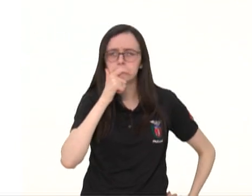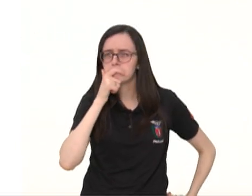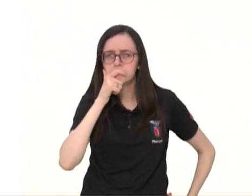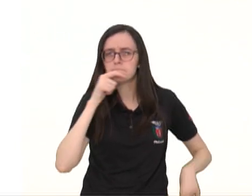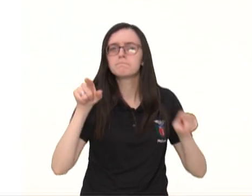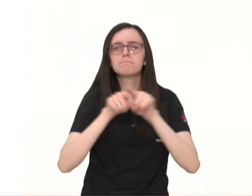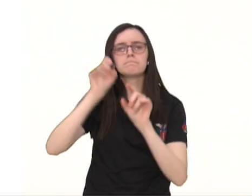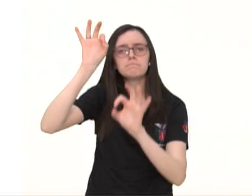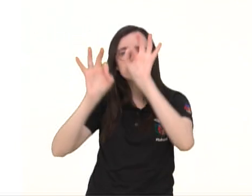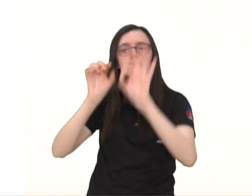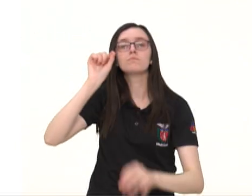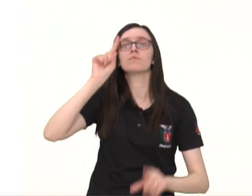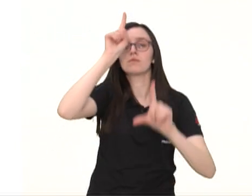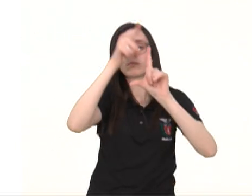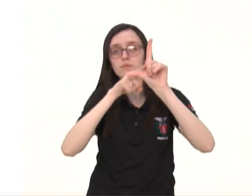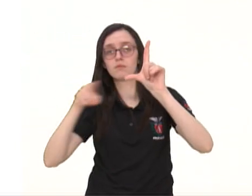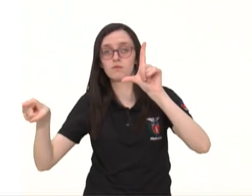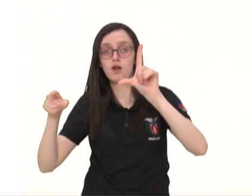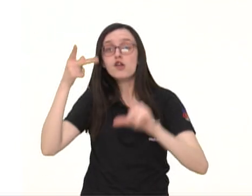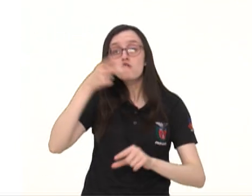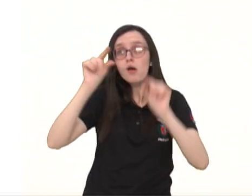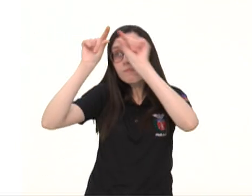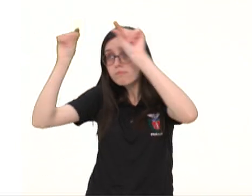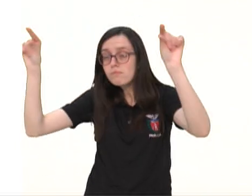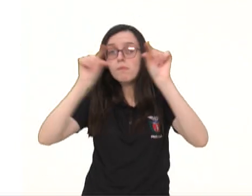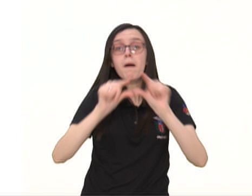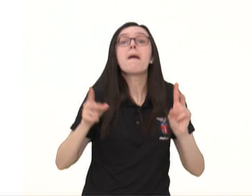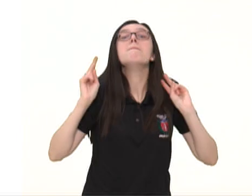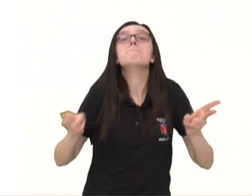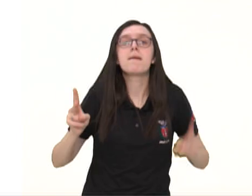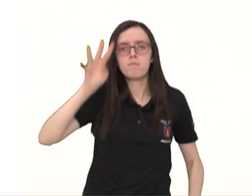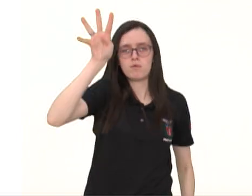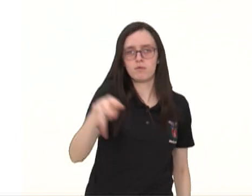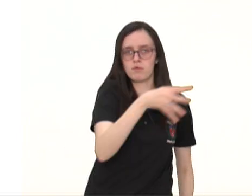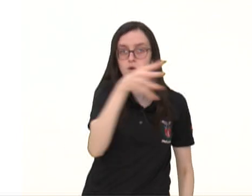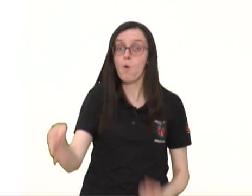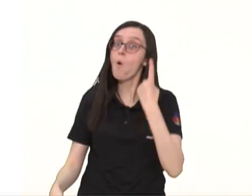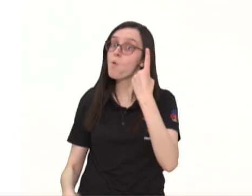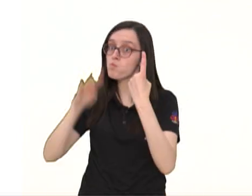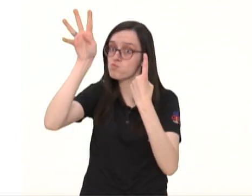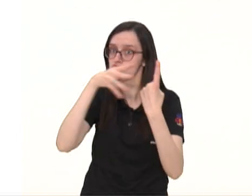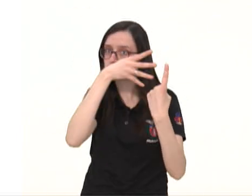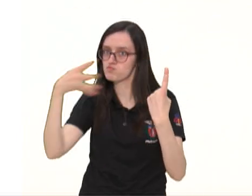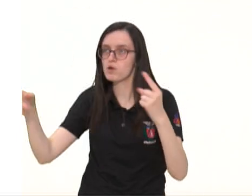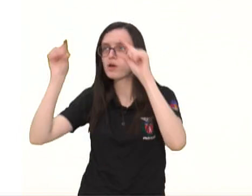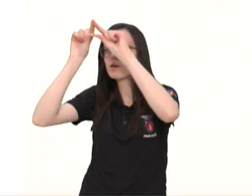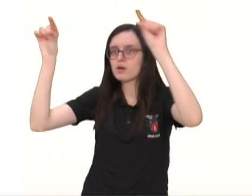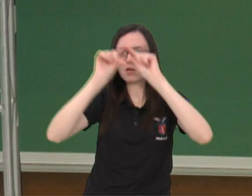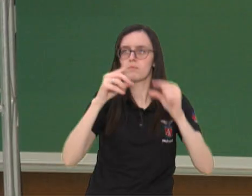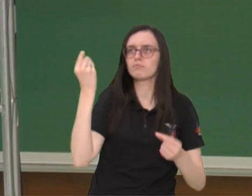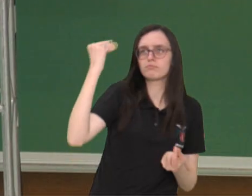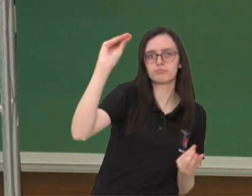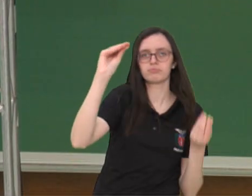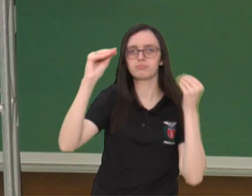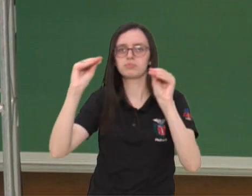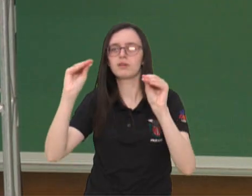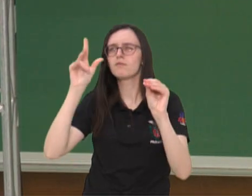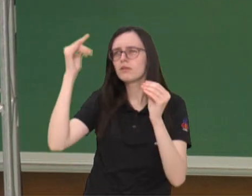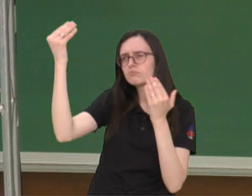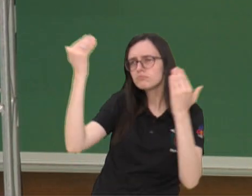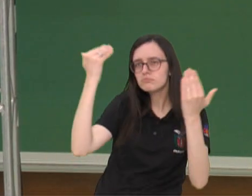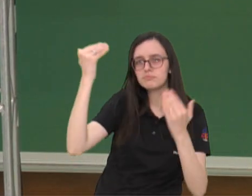e elabore o gráfico das duas funções no mesmo plano cartesiano. Essa é a ideia. Compare